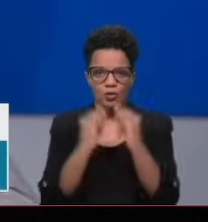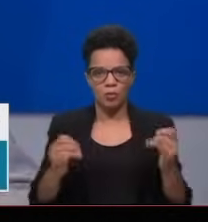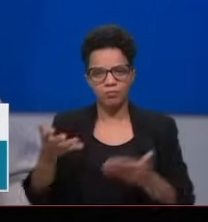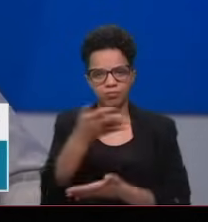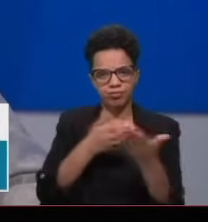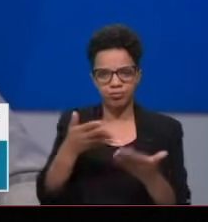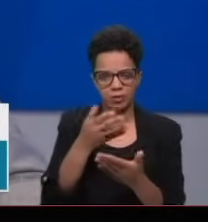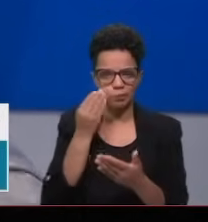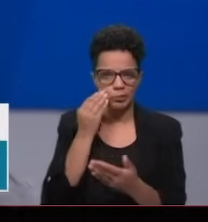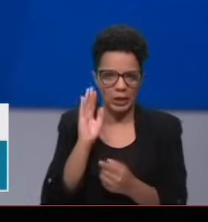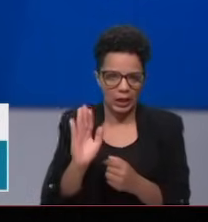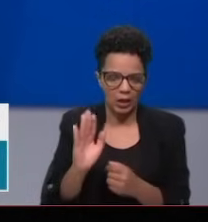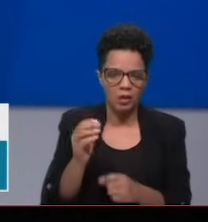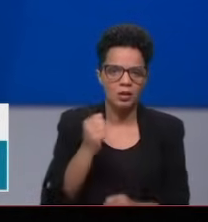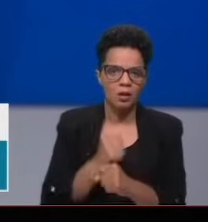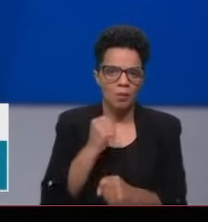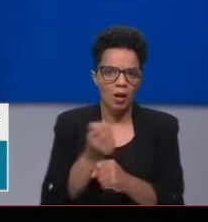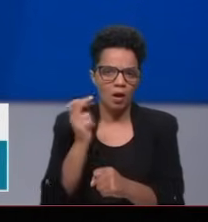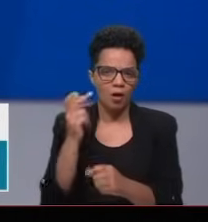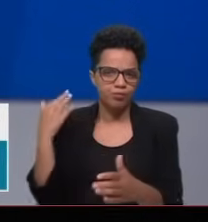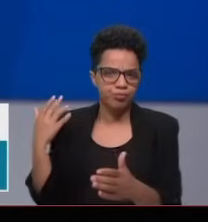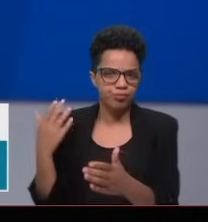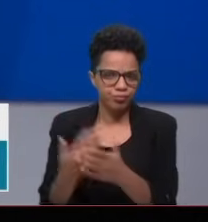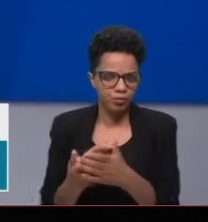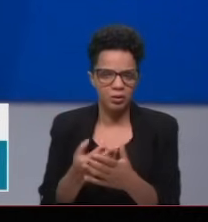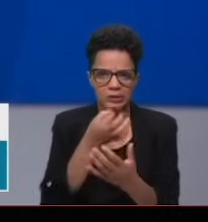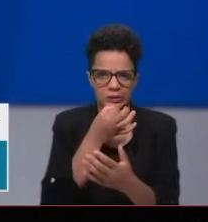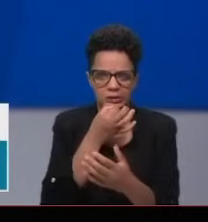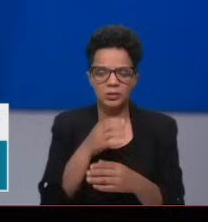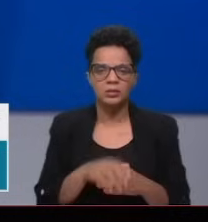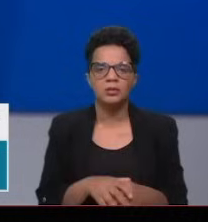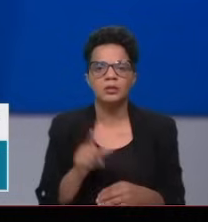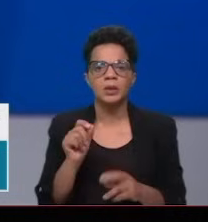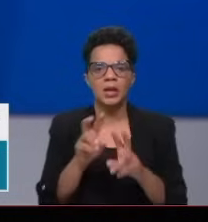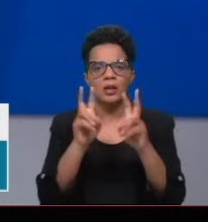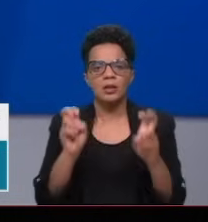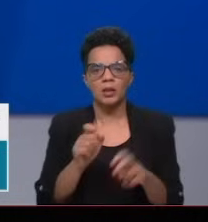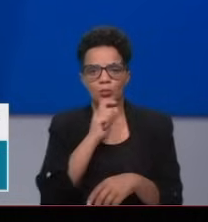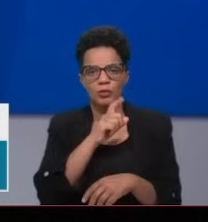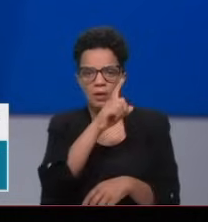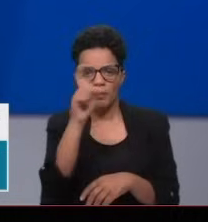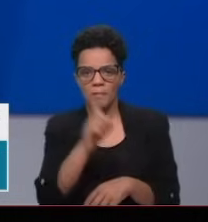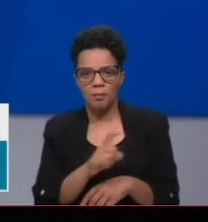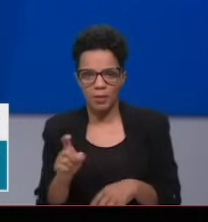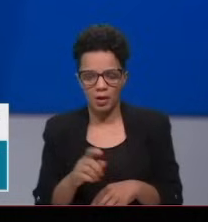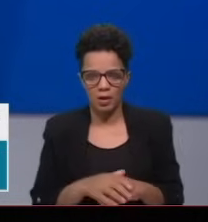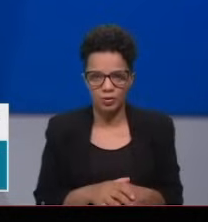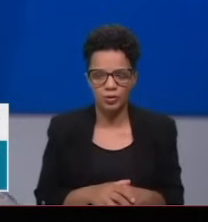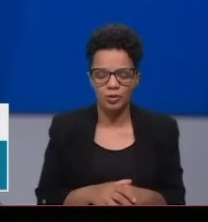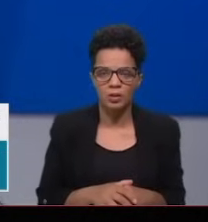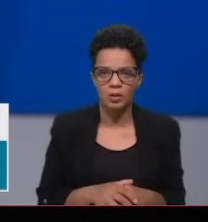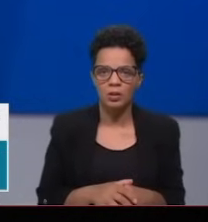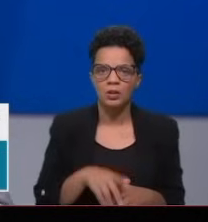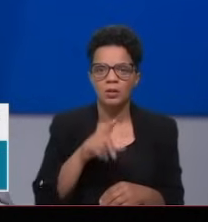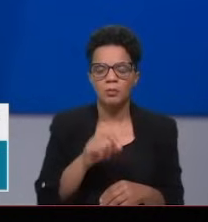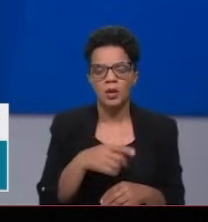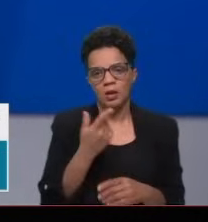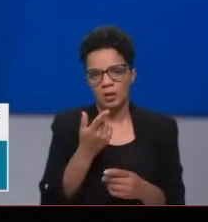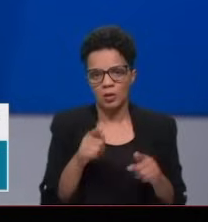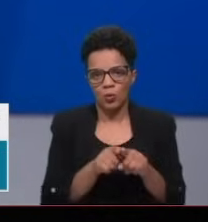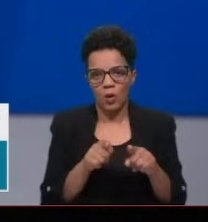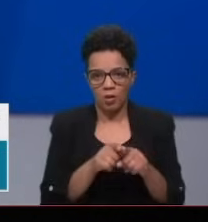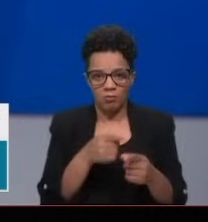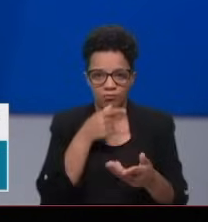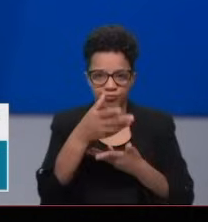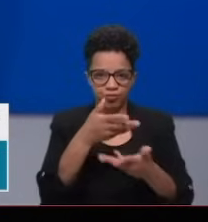carreira uma carreira longa h e tem falado também desta questão de uma hipótese de paz o que até o aproxima de um discurso mais à esquerda como